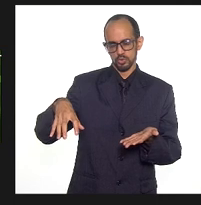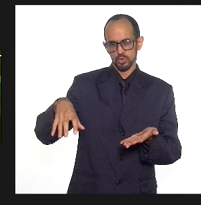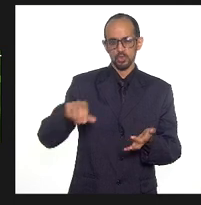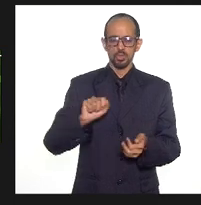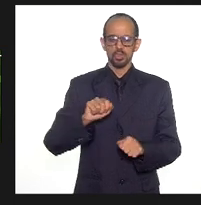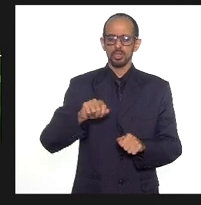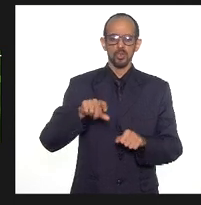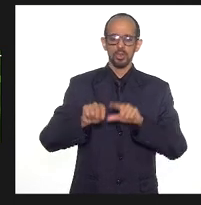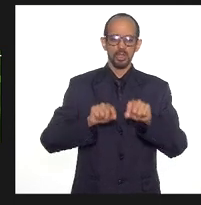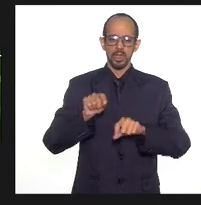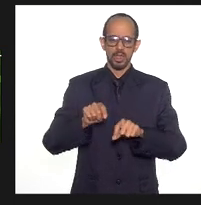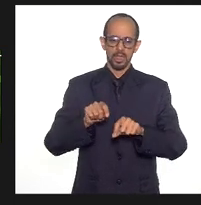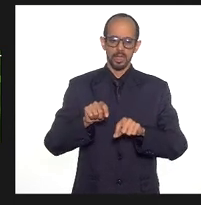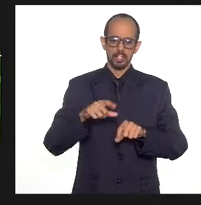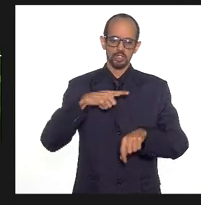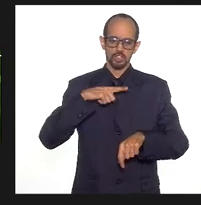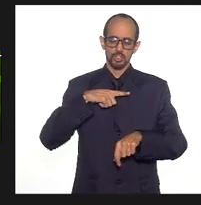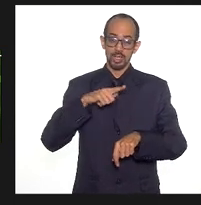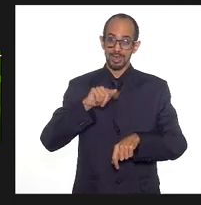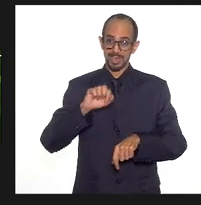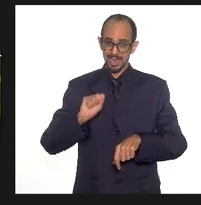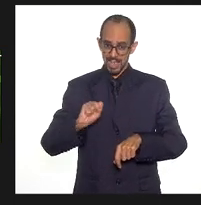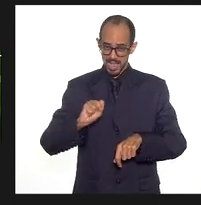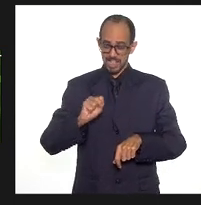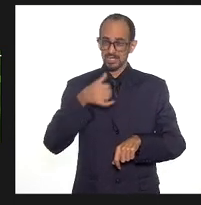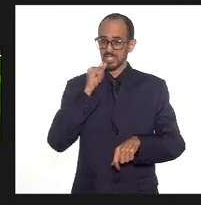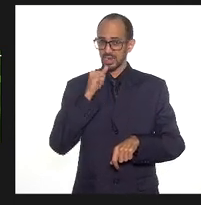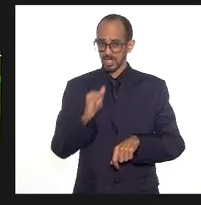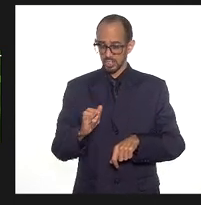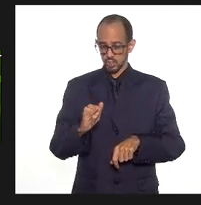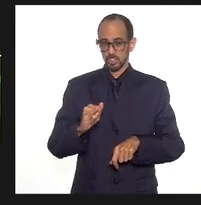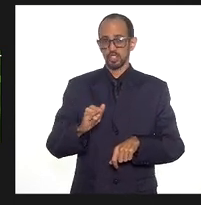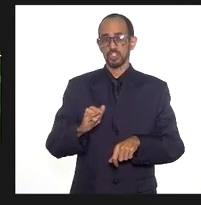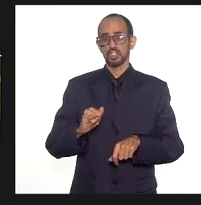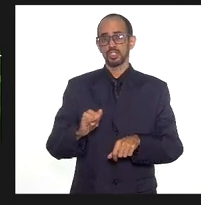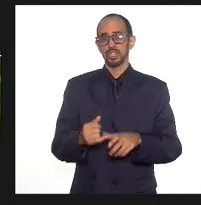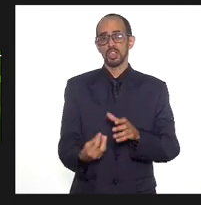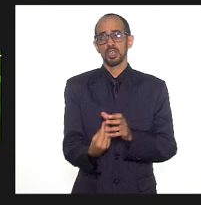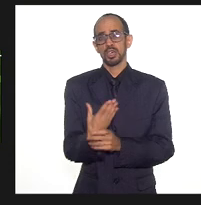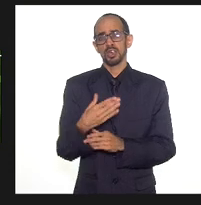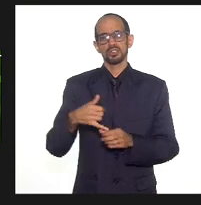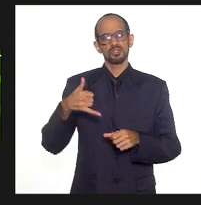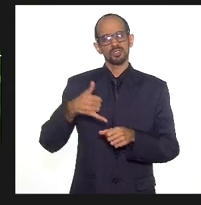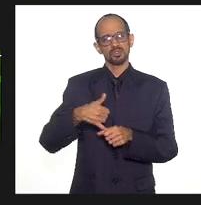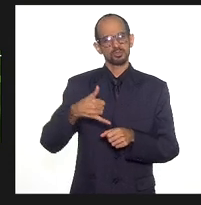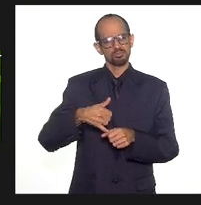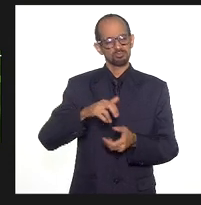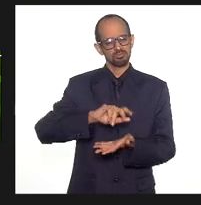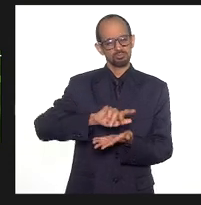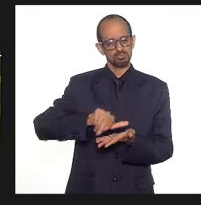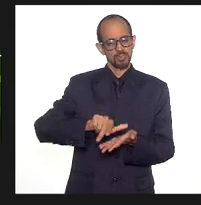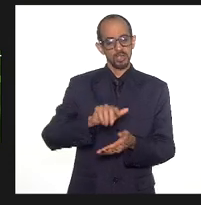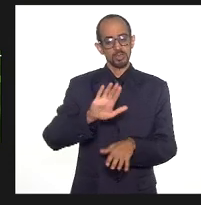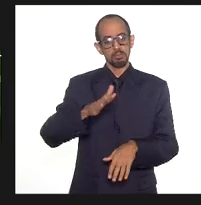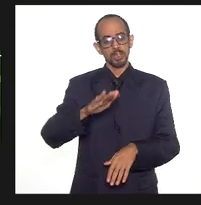que atua em gás e energia refino, além de exploração e produção, a ordem de 6,19 bi.